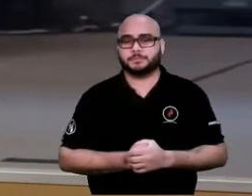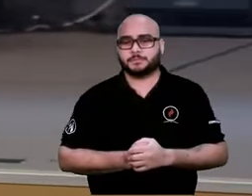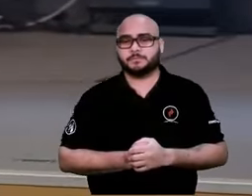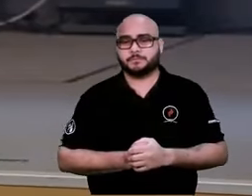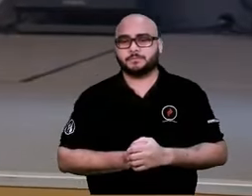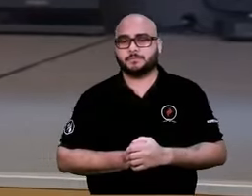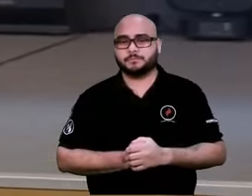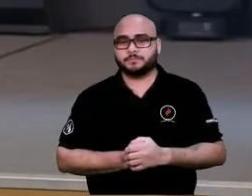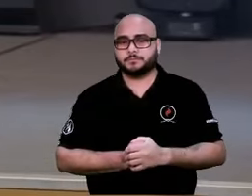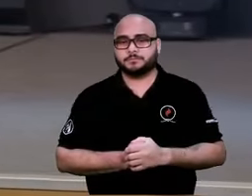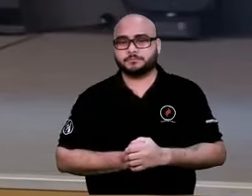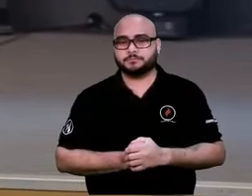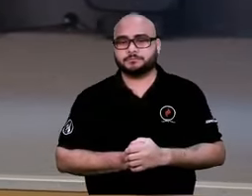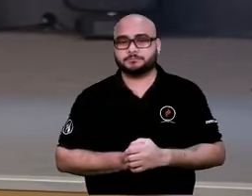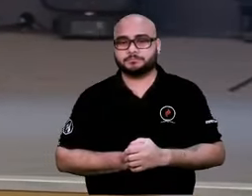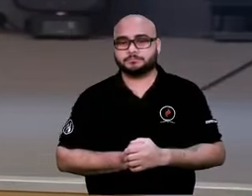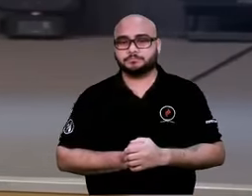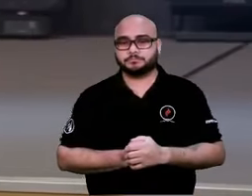Oh,